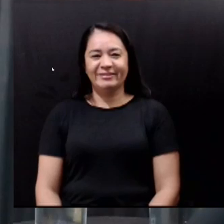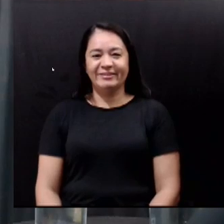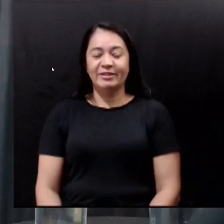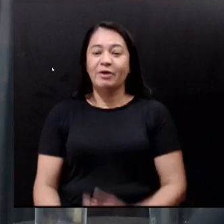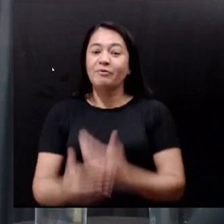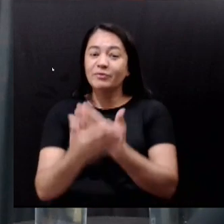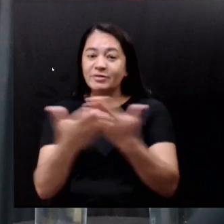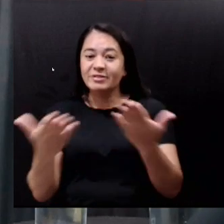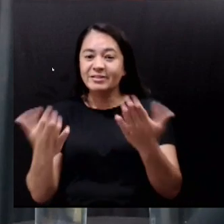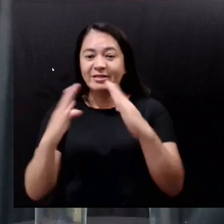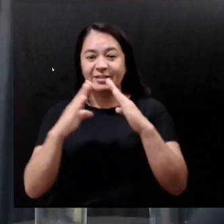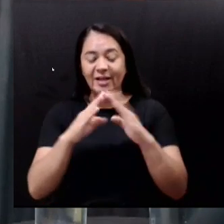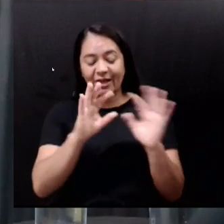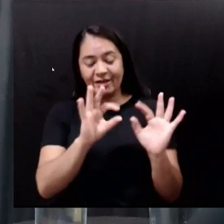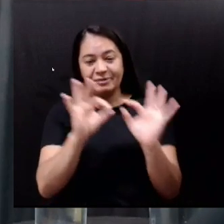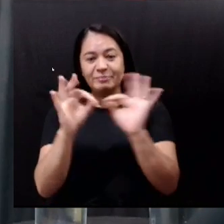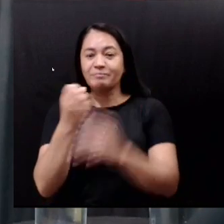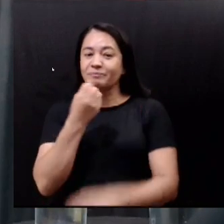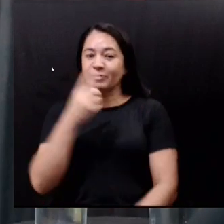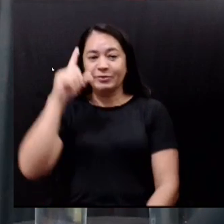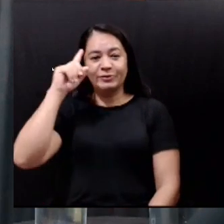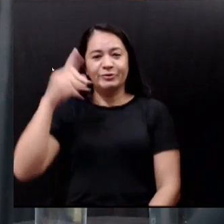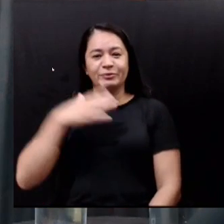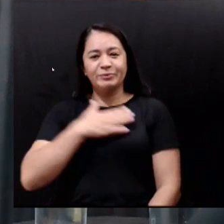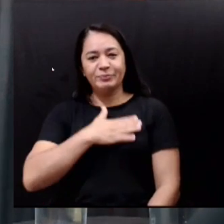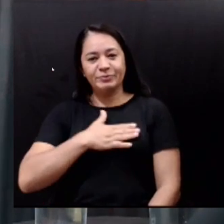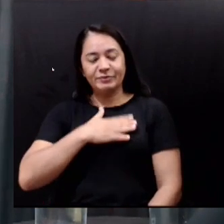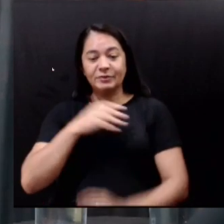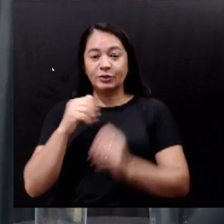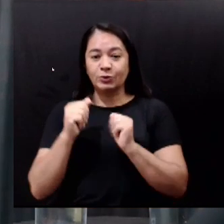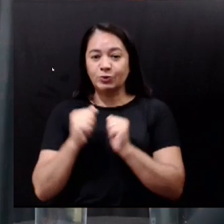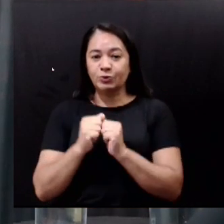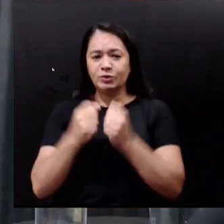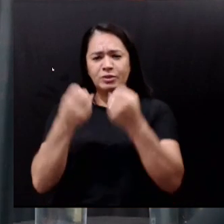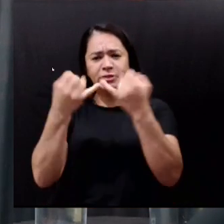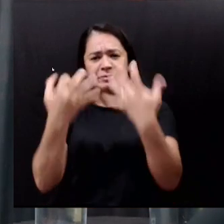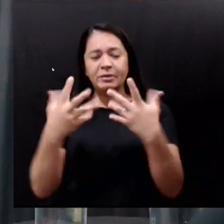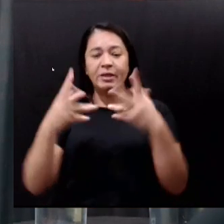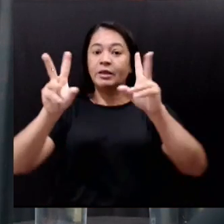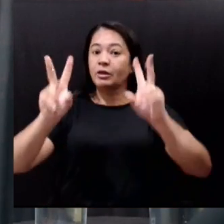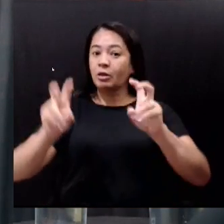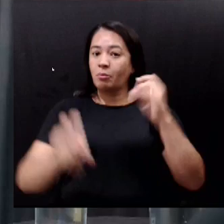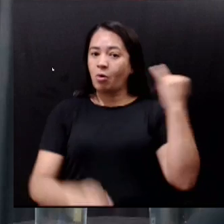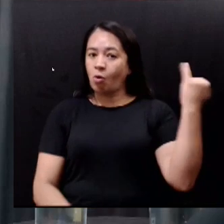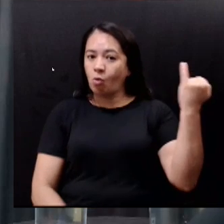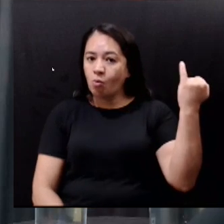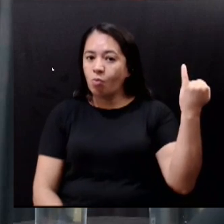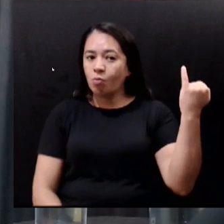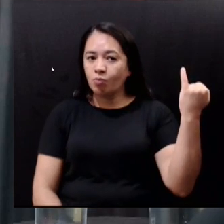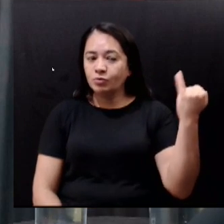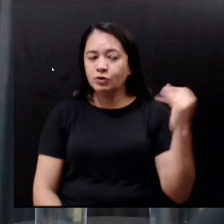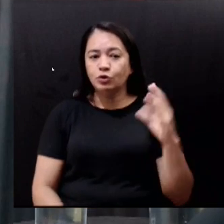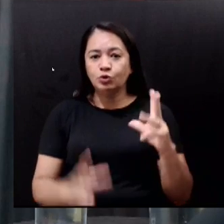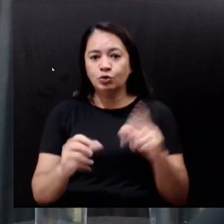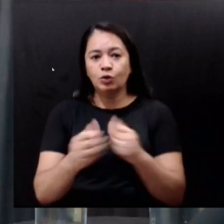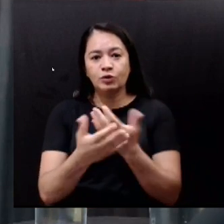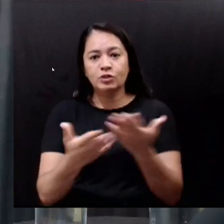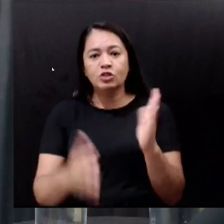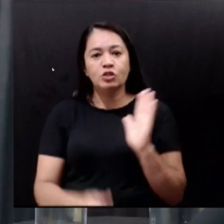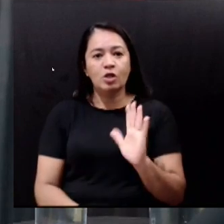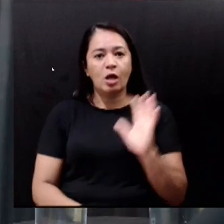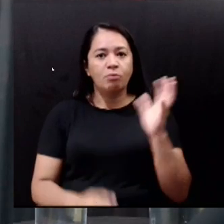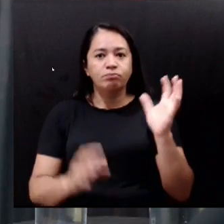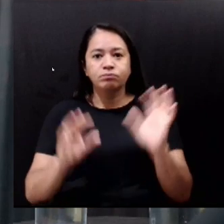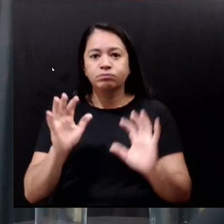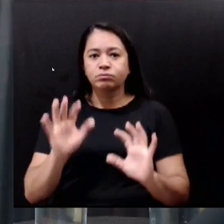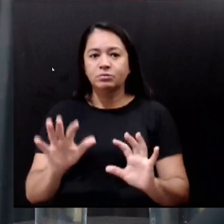outro lado. É um prazer imenso estar aqui hoje falando sobre um tema tão importante que eu acho que todo mundo já passou por alguma situação como essa, né?